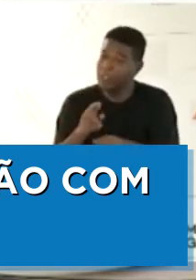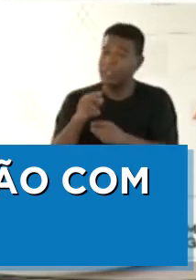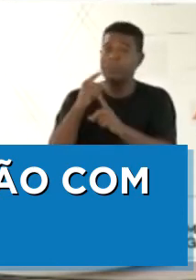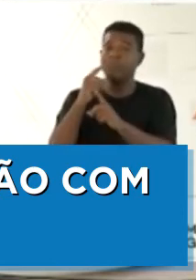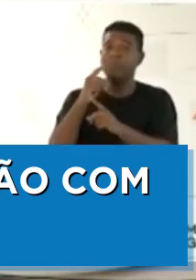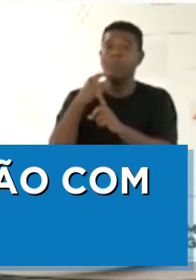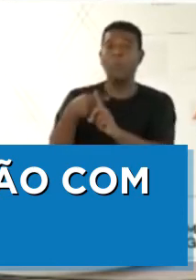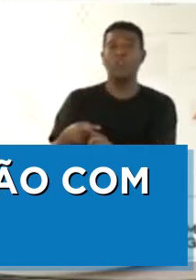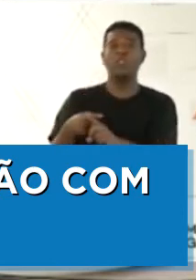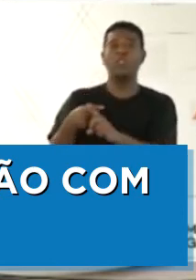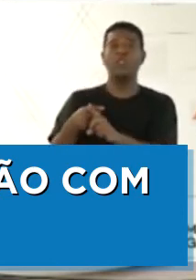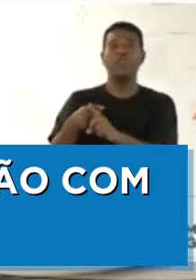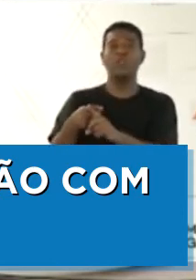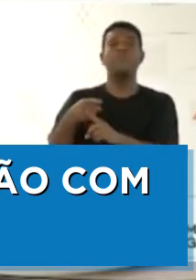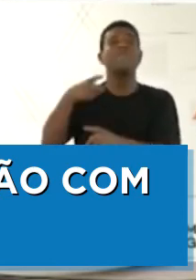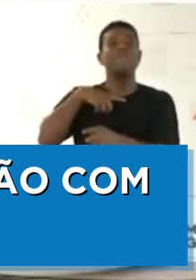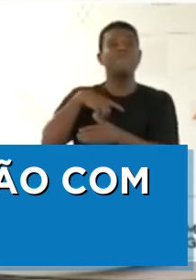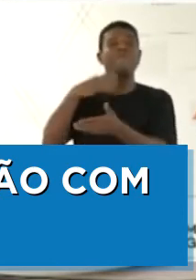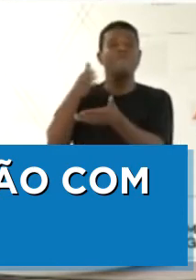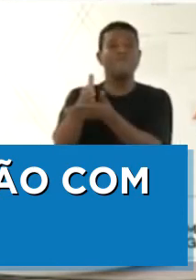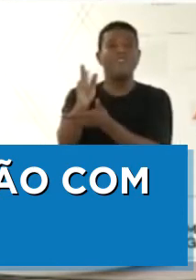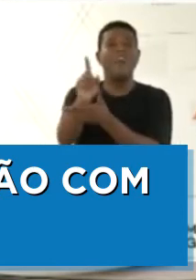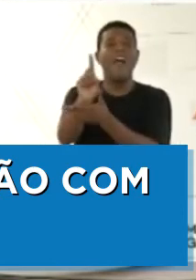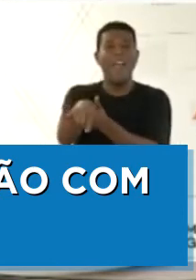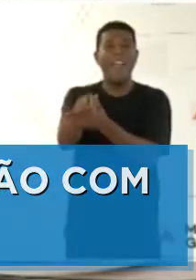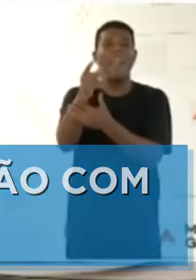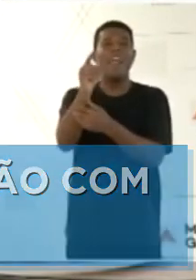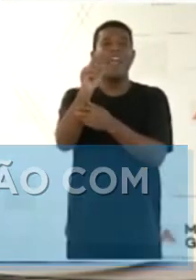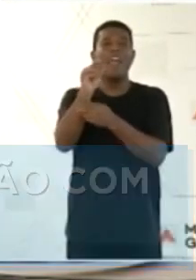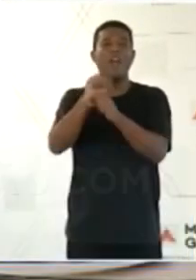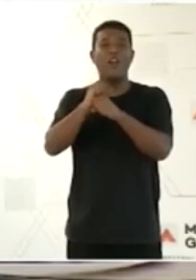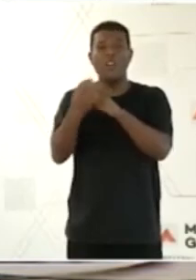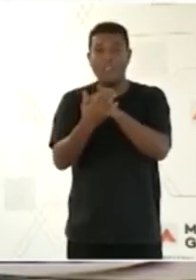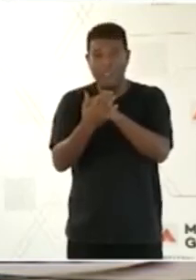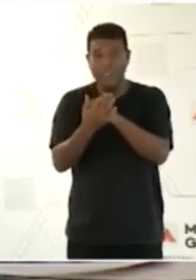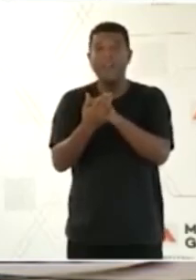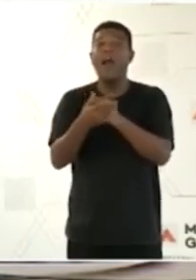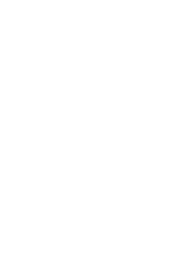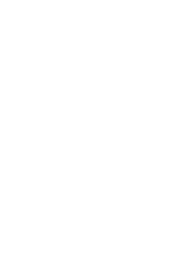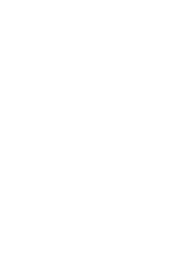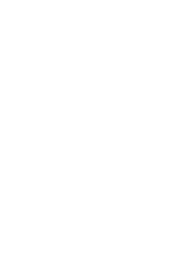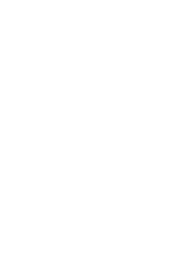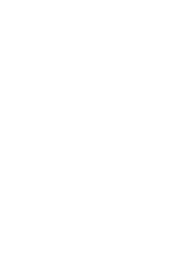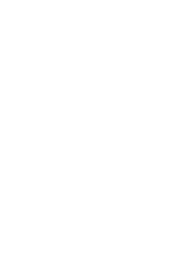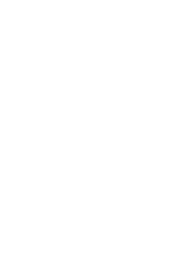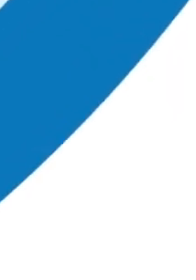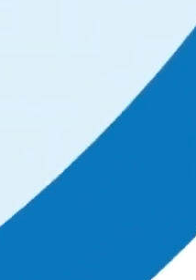pública nós estamos com 15% dos exames sendo positivos.